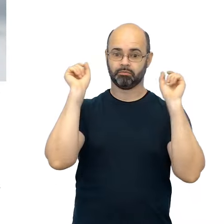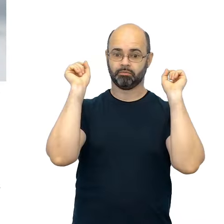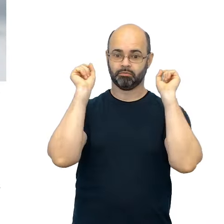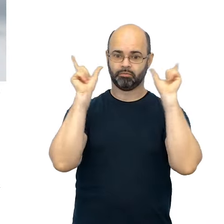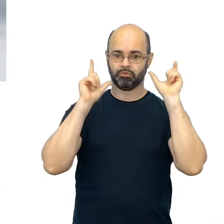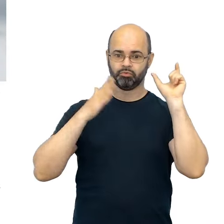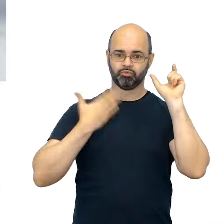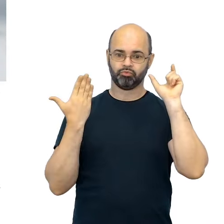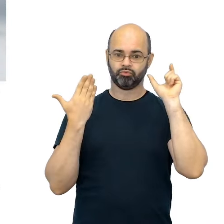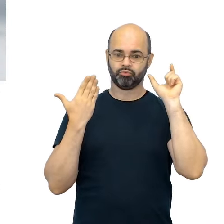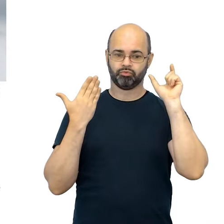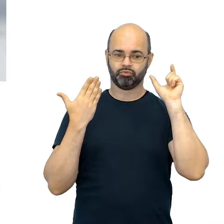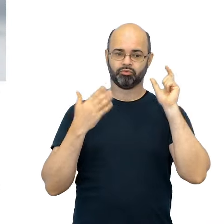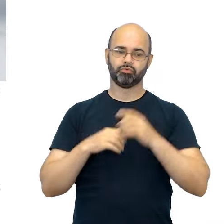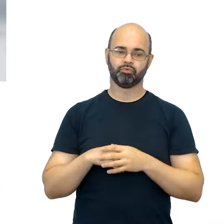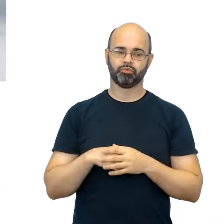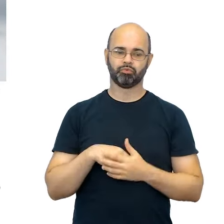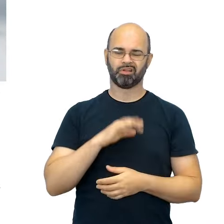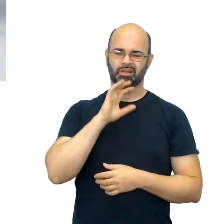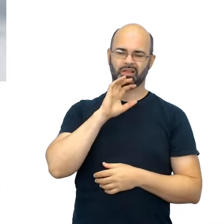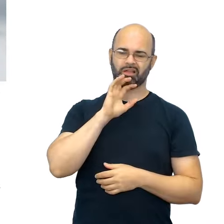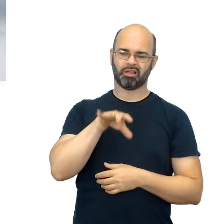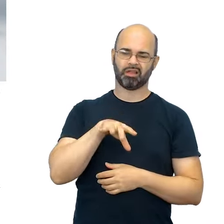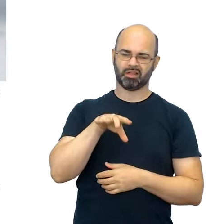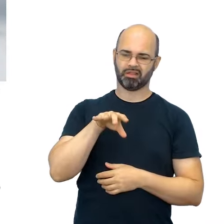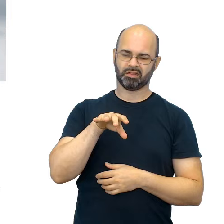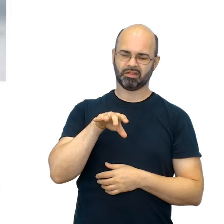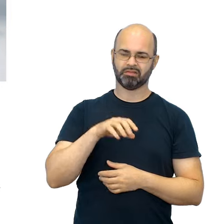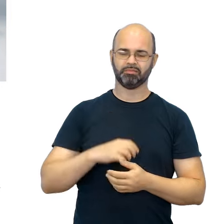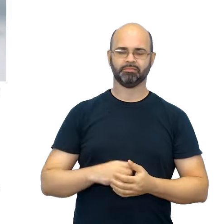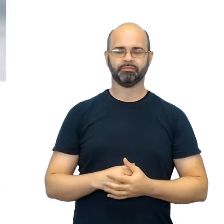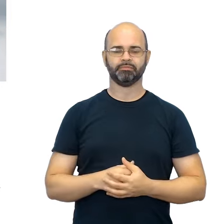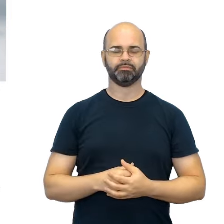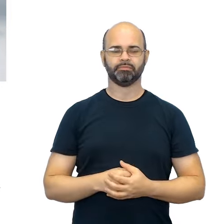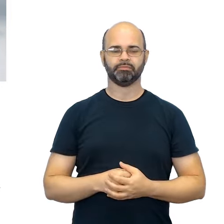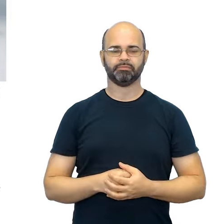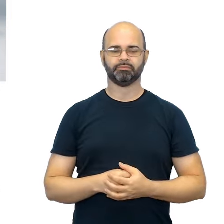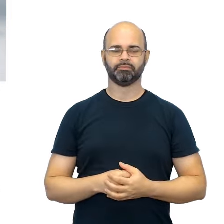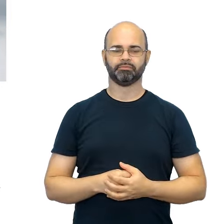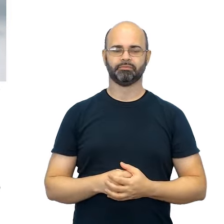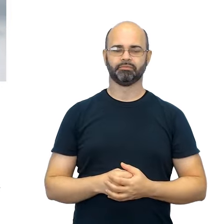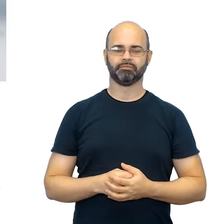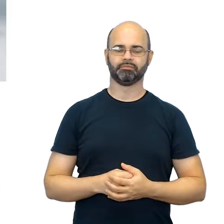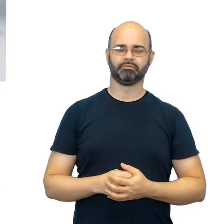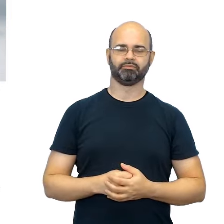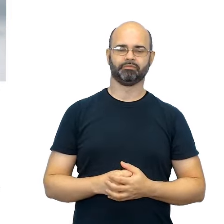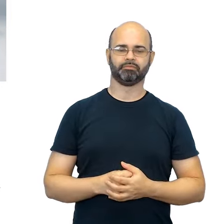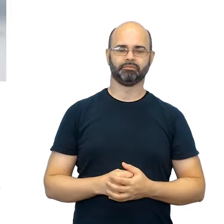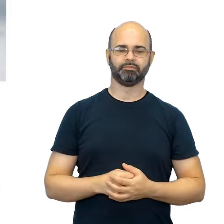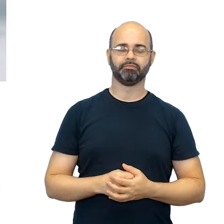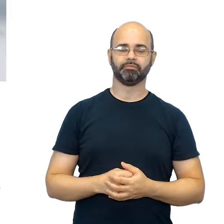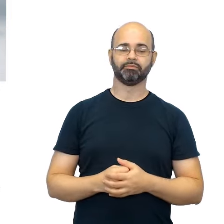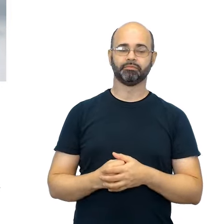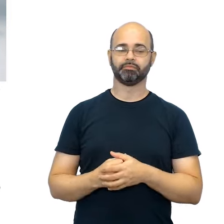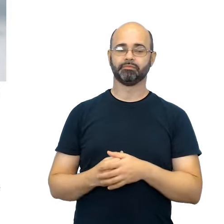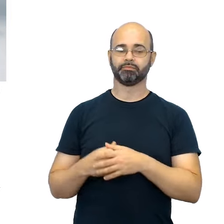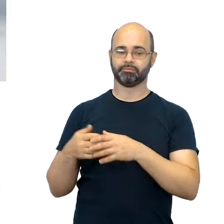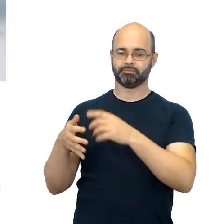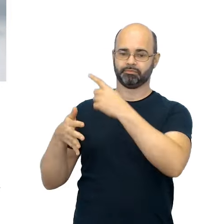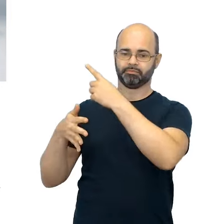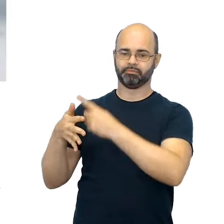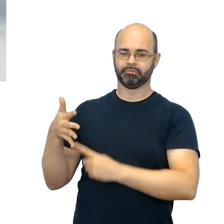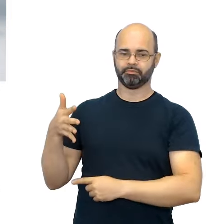da surpresa, do nojo e da repugnância, né? Então, nós temos aqui esses